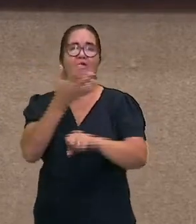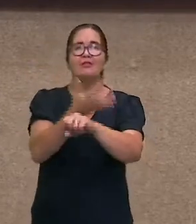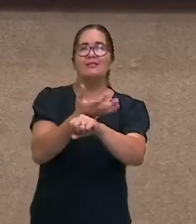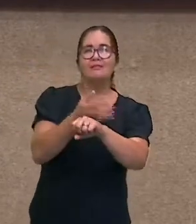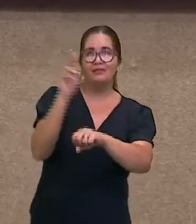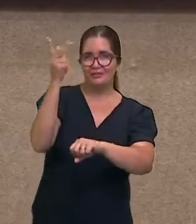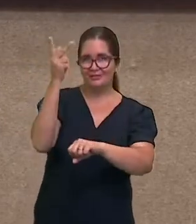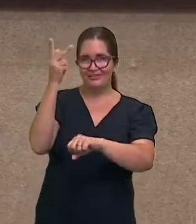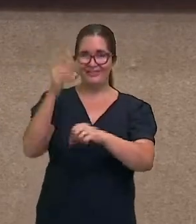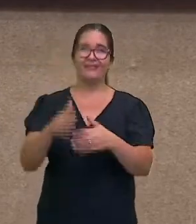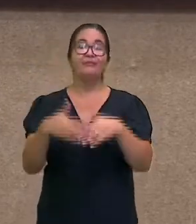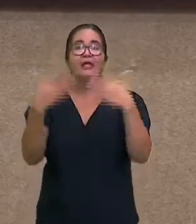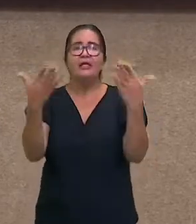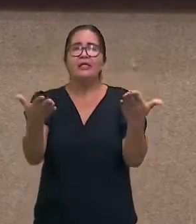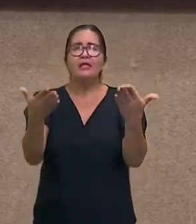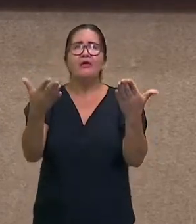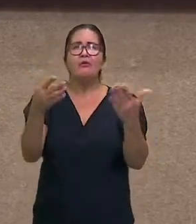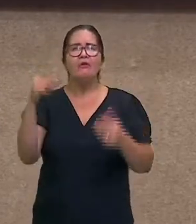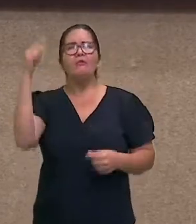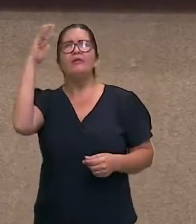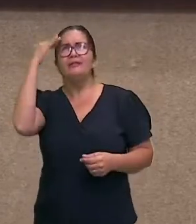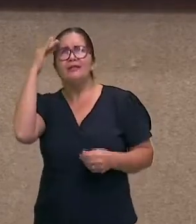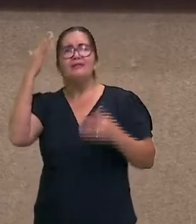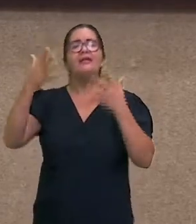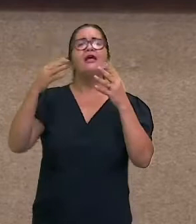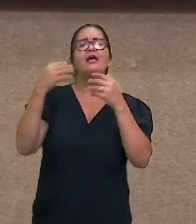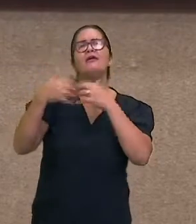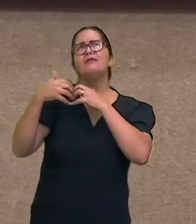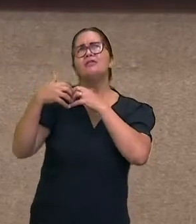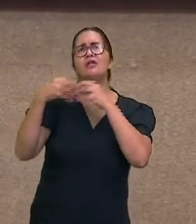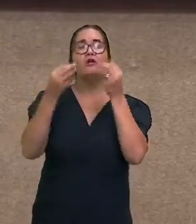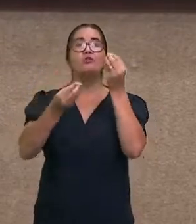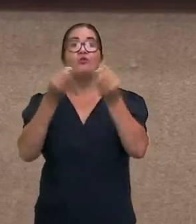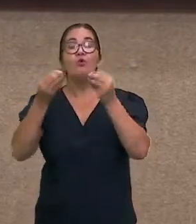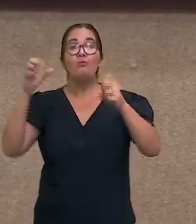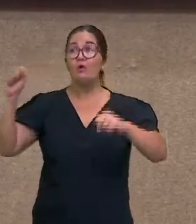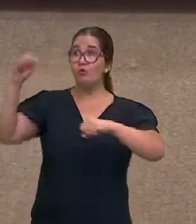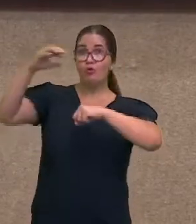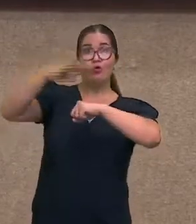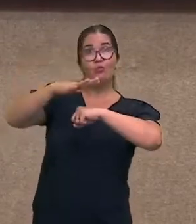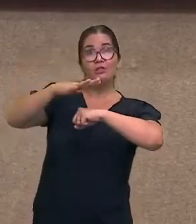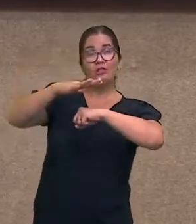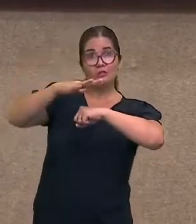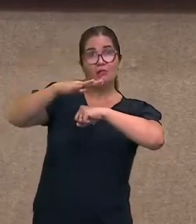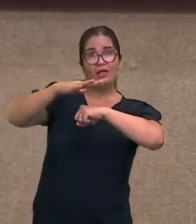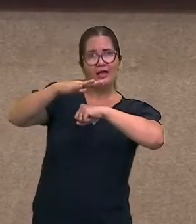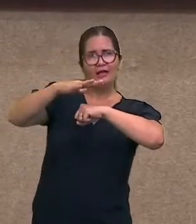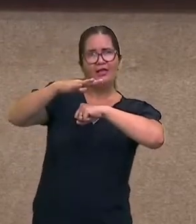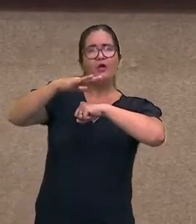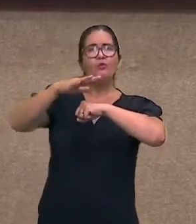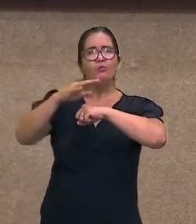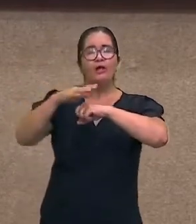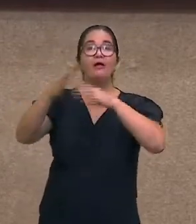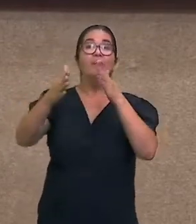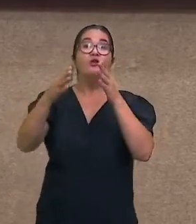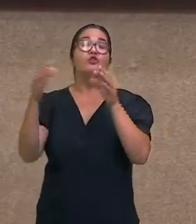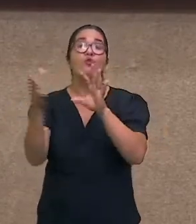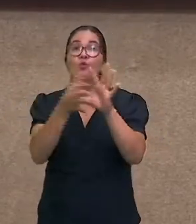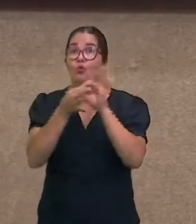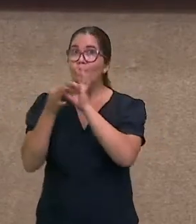História. Vamos entender um pouco o iluminismo com outra linha de pensamento, aliada